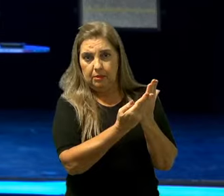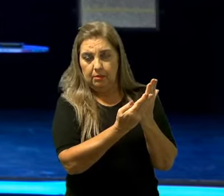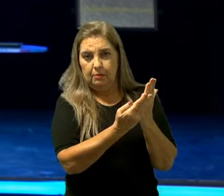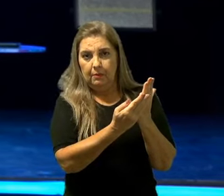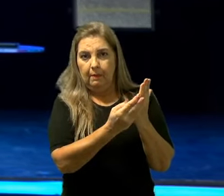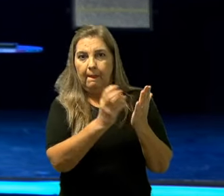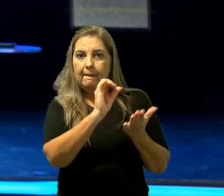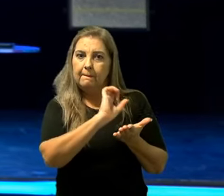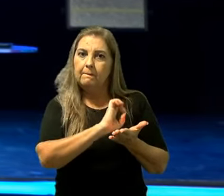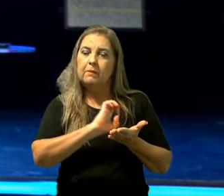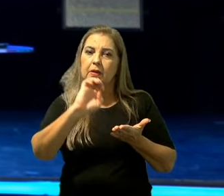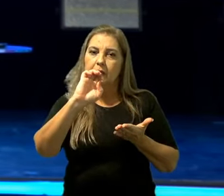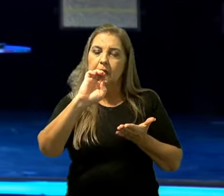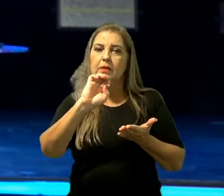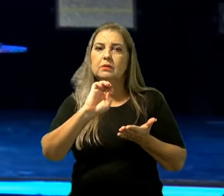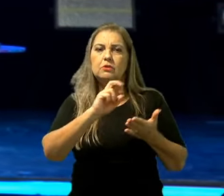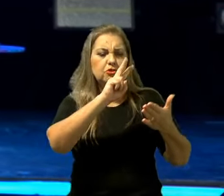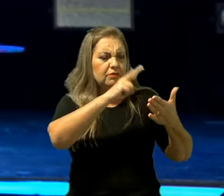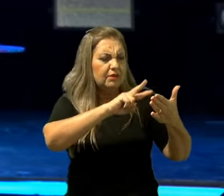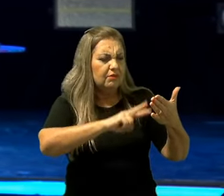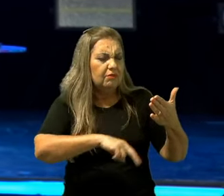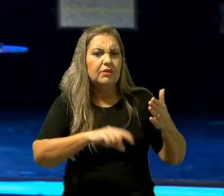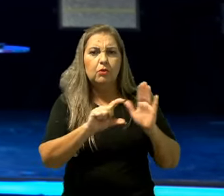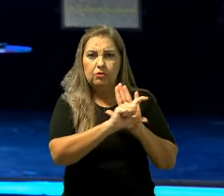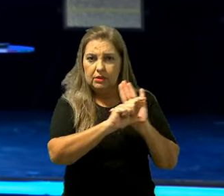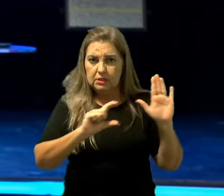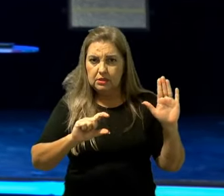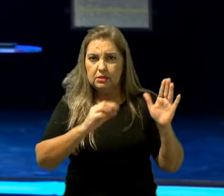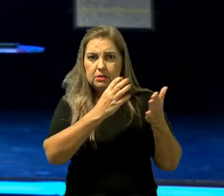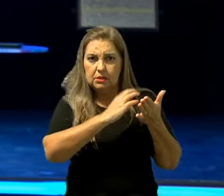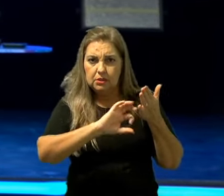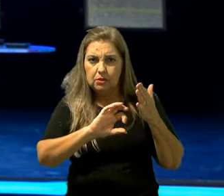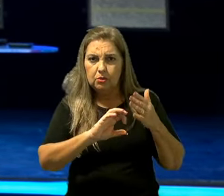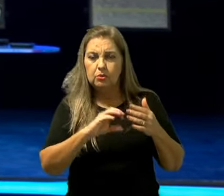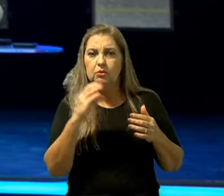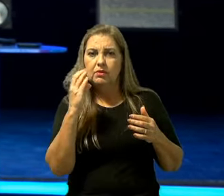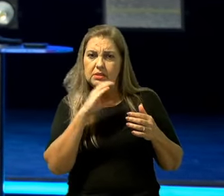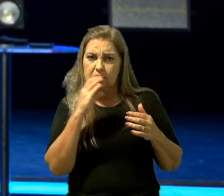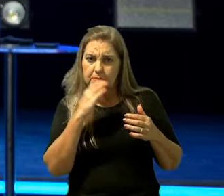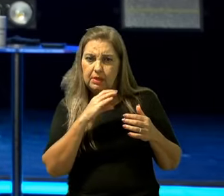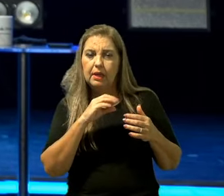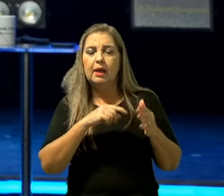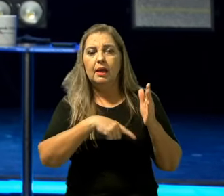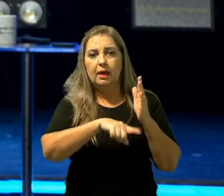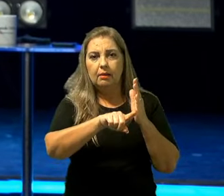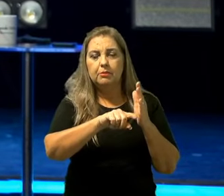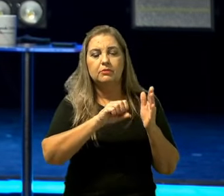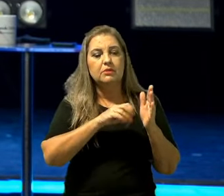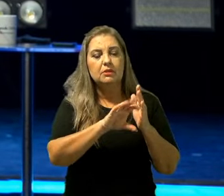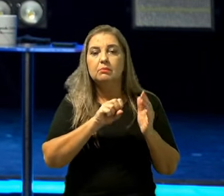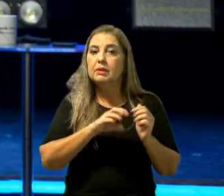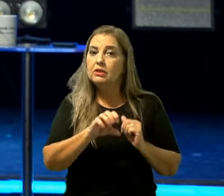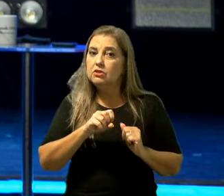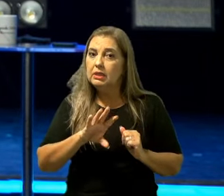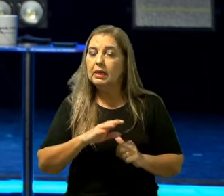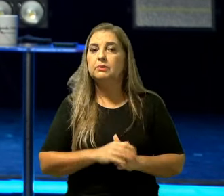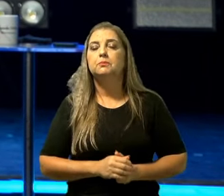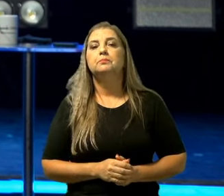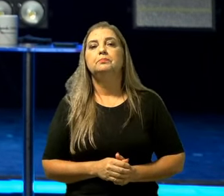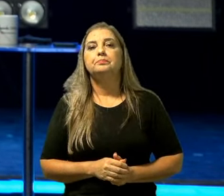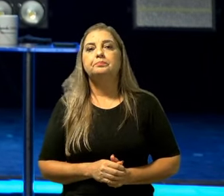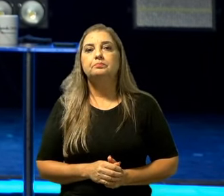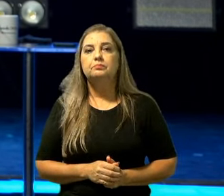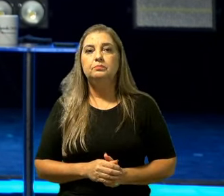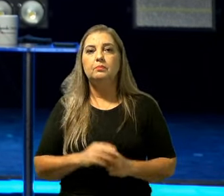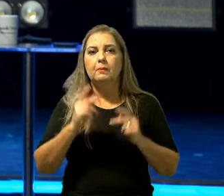capítulo 1. A gente vai passear sobre alguns versículos, eu prometo que eu não vou demorar, aleluia. Mas você está compartilhando sobre avivamento. Então, se a gente